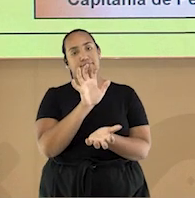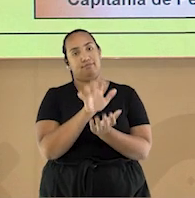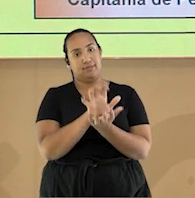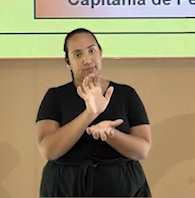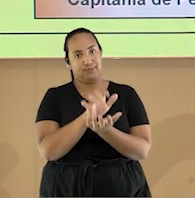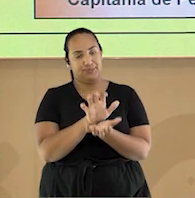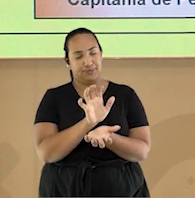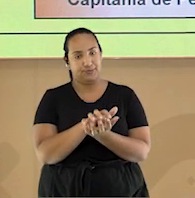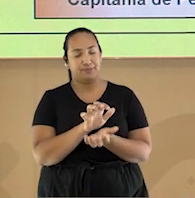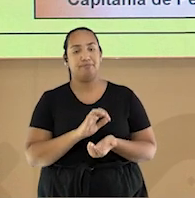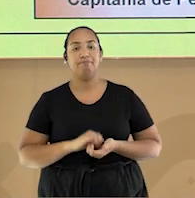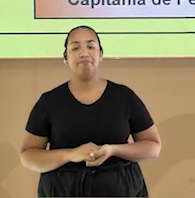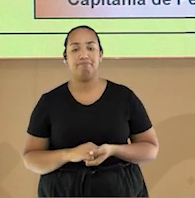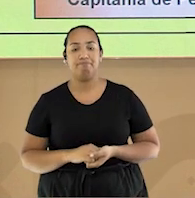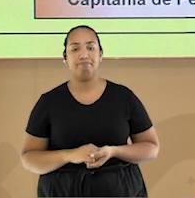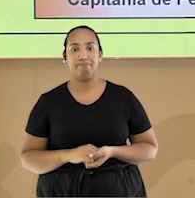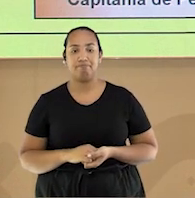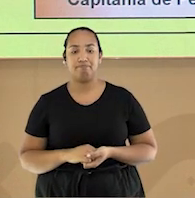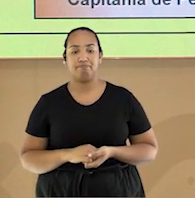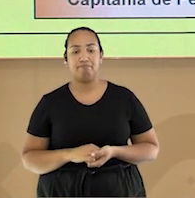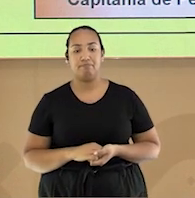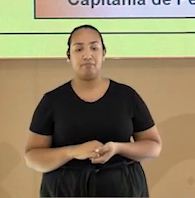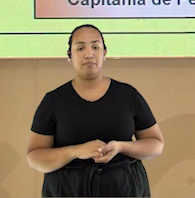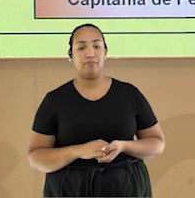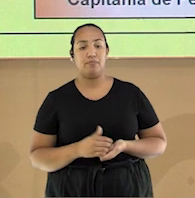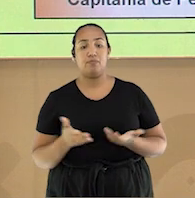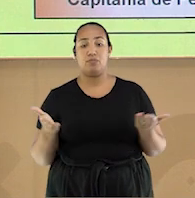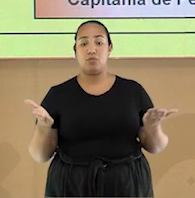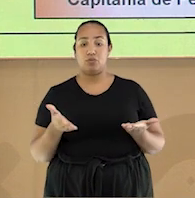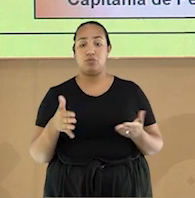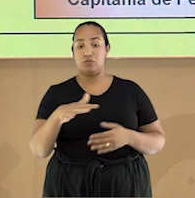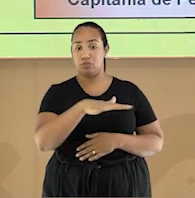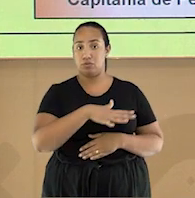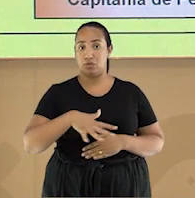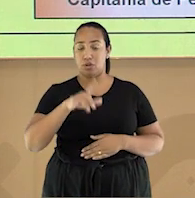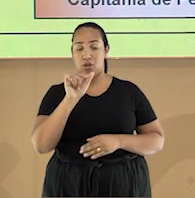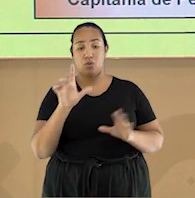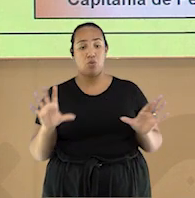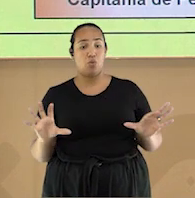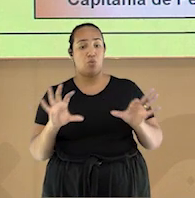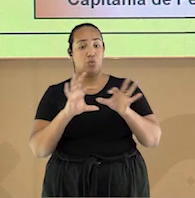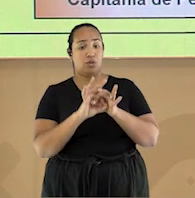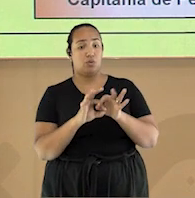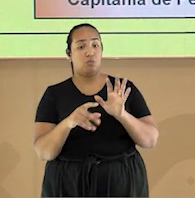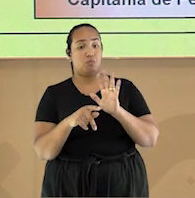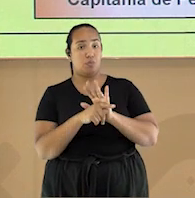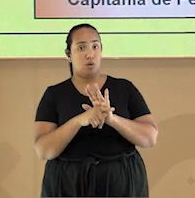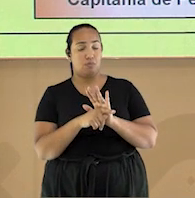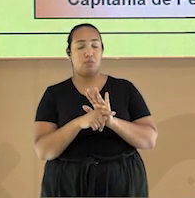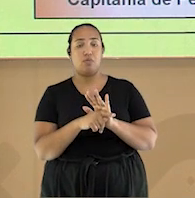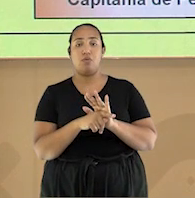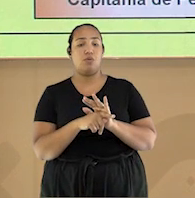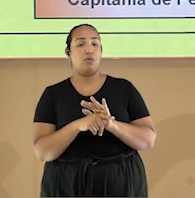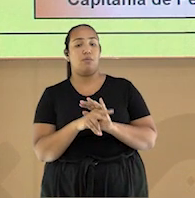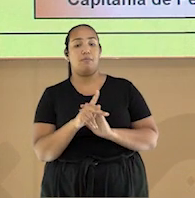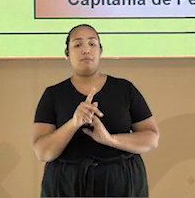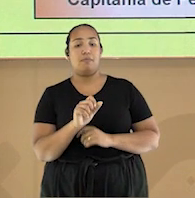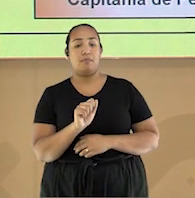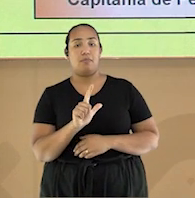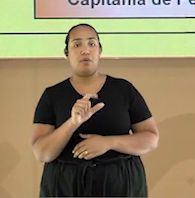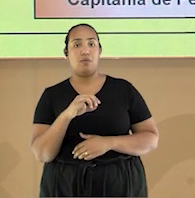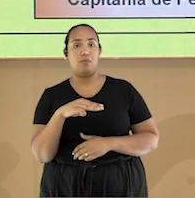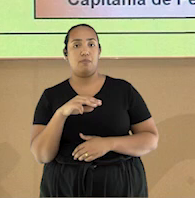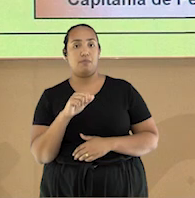da Barriga. Hoje, o local é a União dos Palmares, no estado brasileiro de Alagoas. Zumbi foi aprisionado